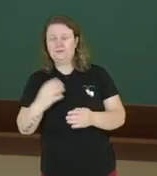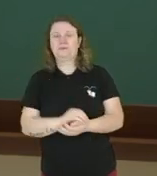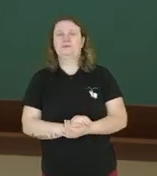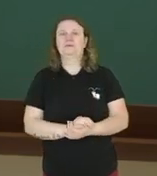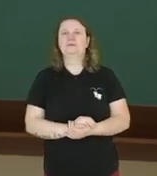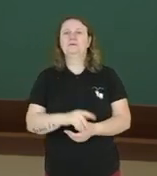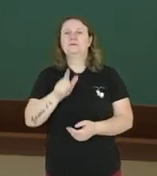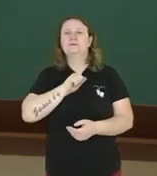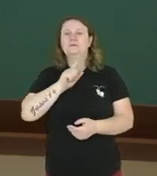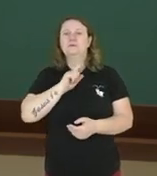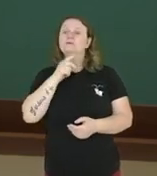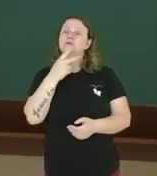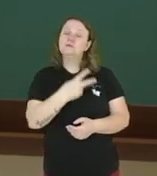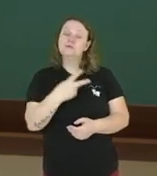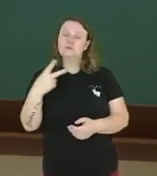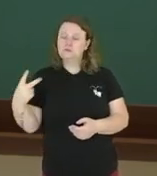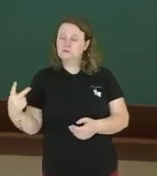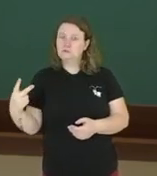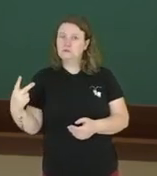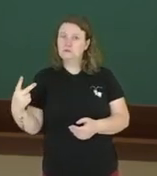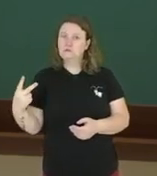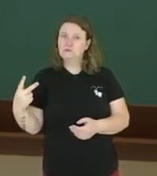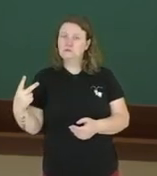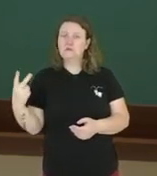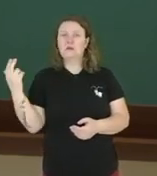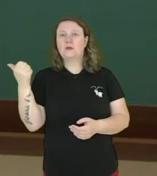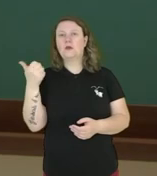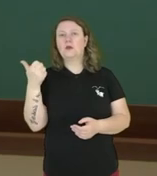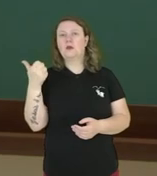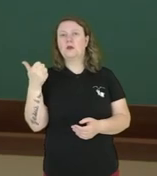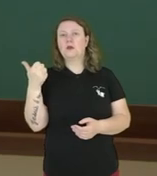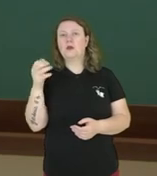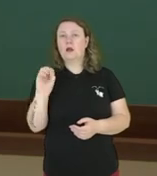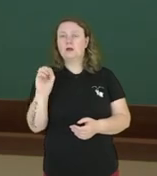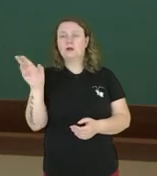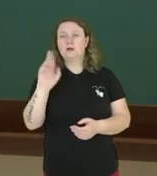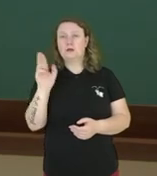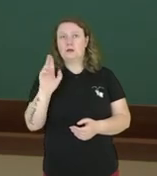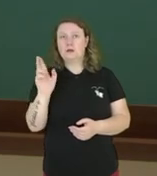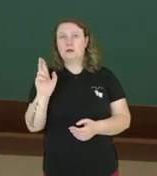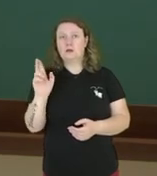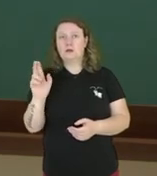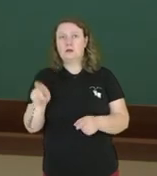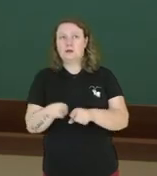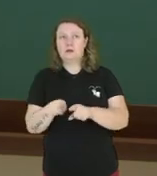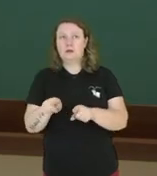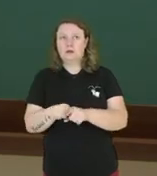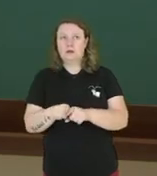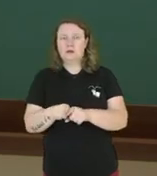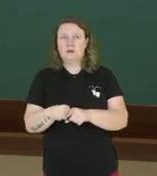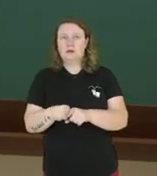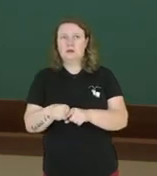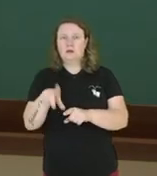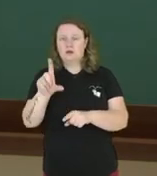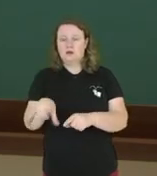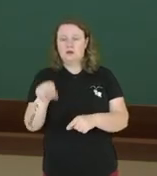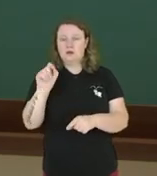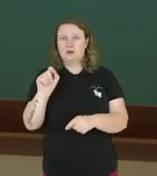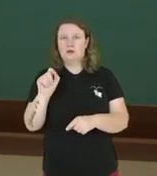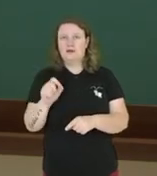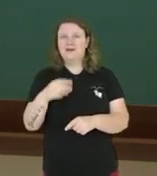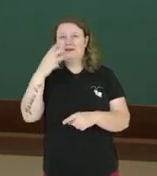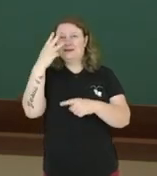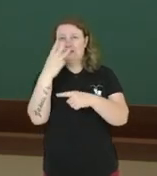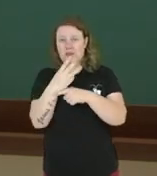duas notas de R$10, duas no meio das 5, 2 sobre 5. De tirar a 2, são 3 cédulas de R$2,